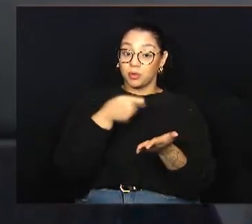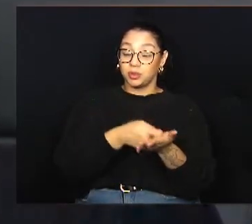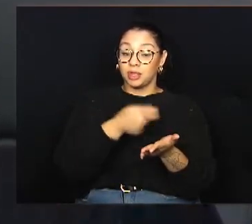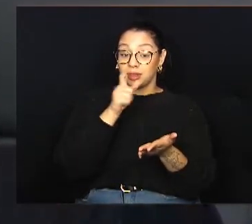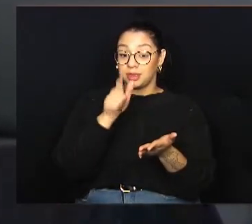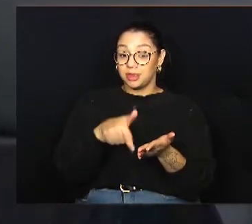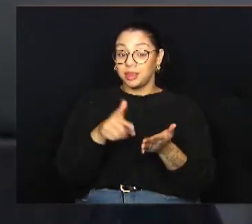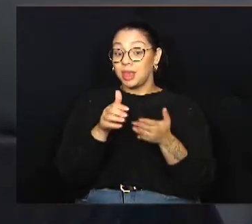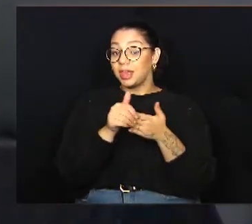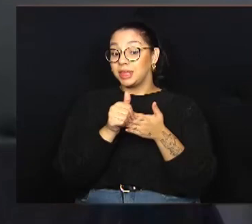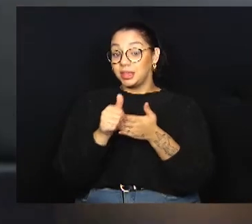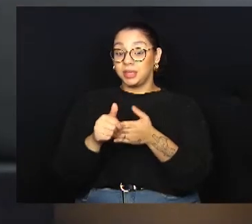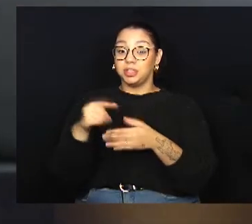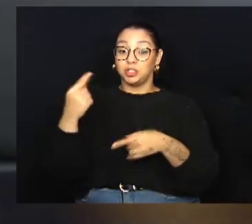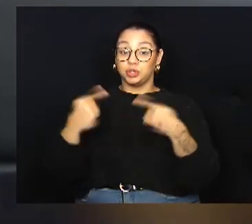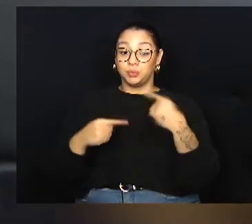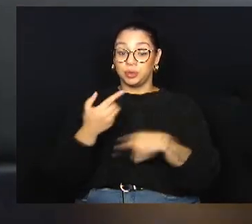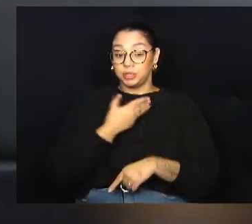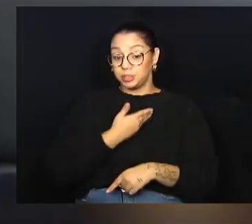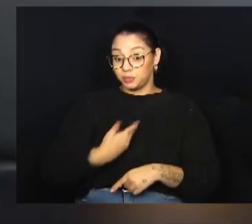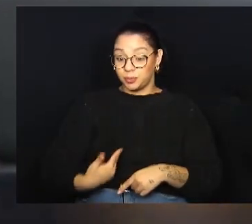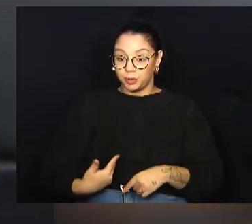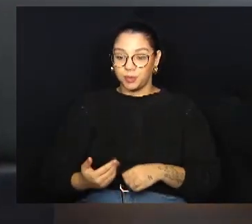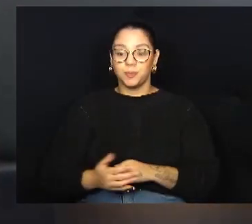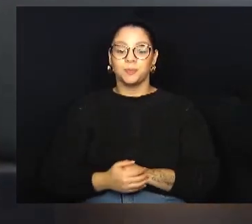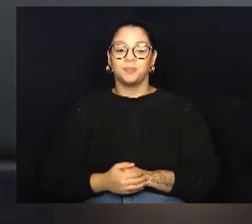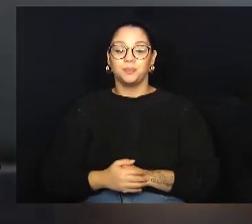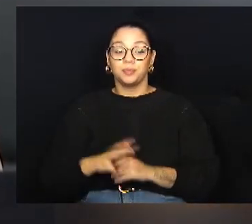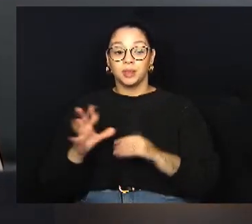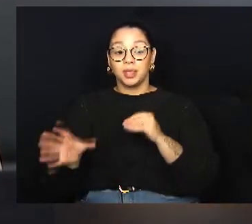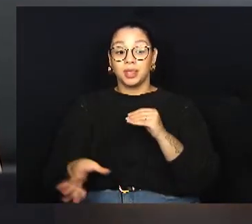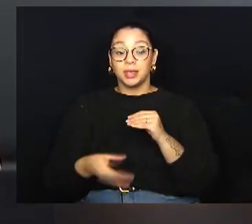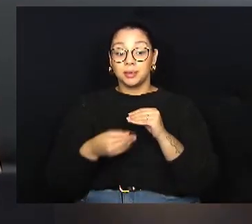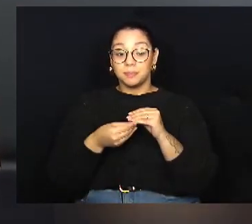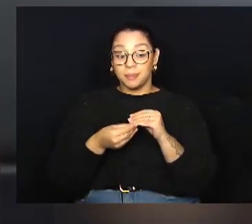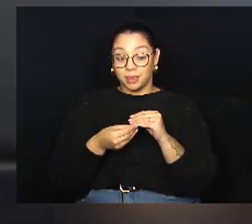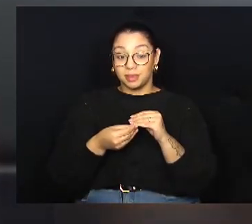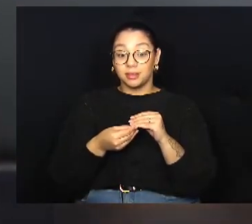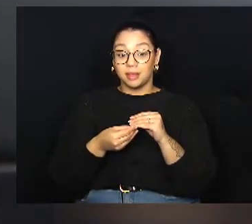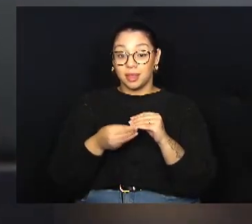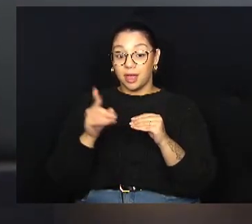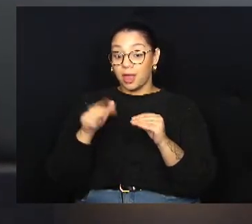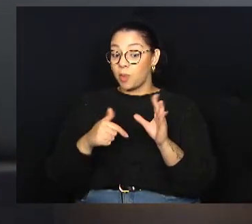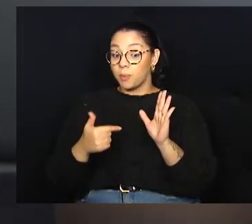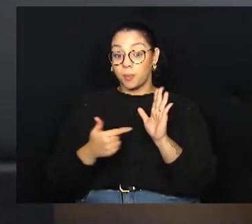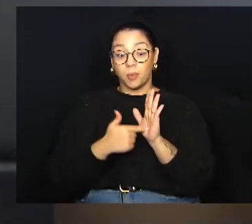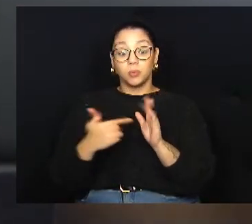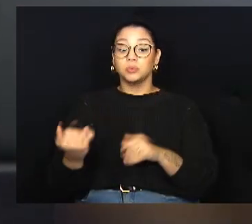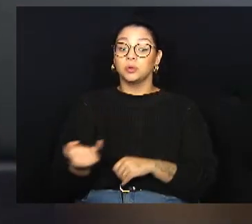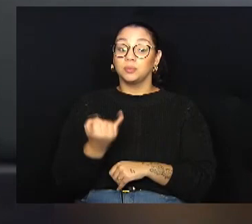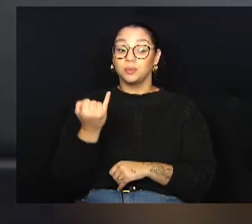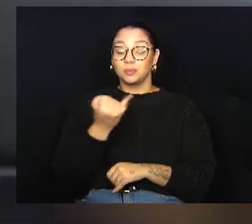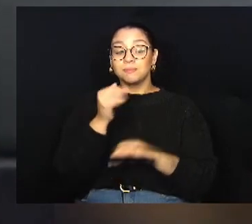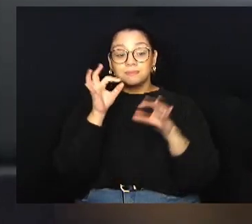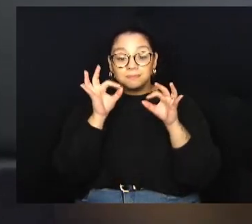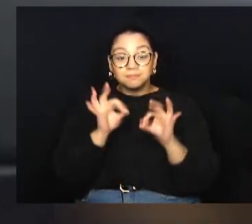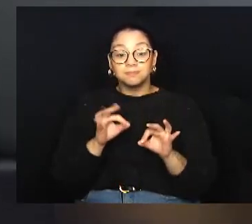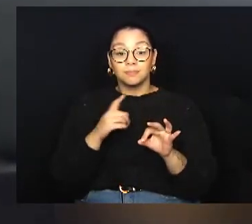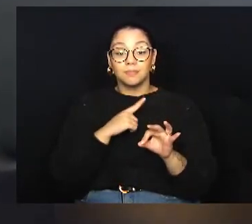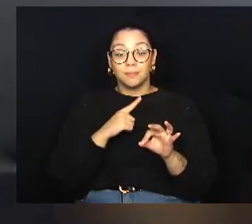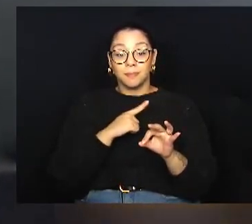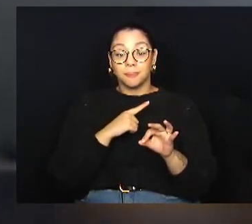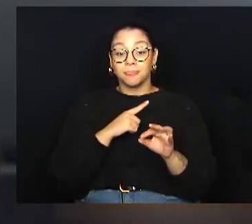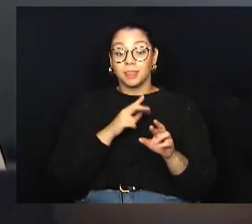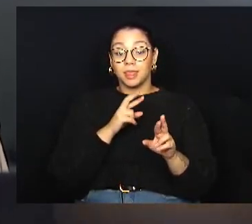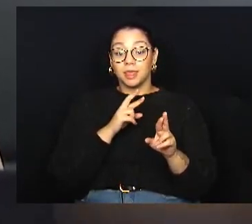guia de políticas públicas. As emendas é um ponto essencial e ideal para a gente ter de relação com o plano. Eu acho que